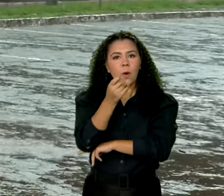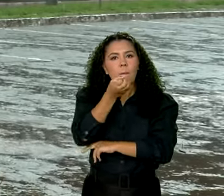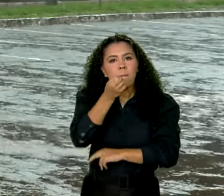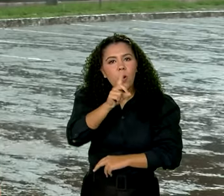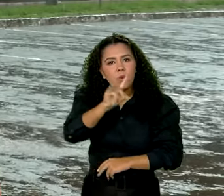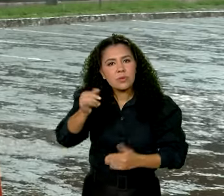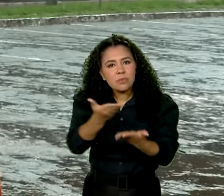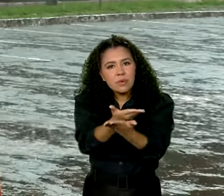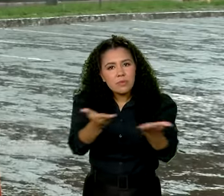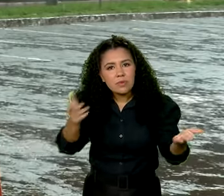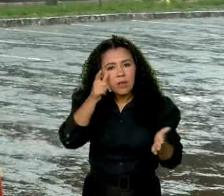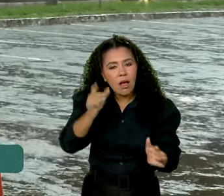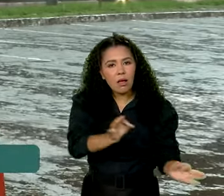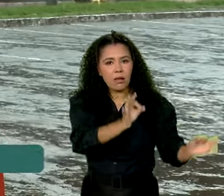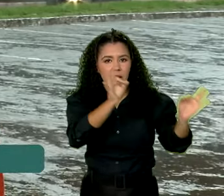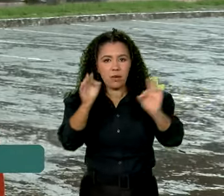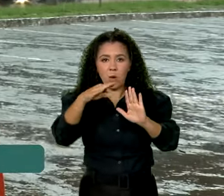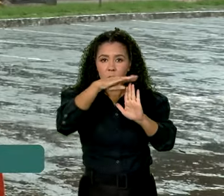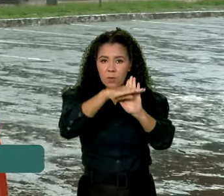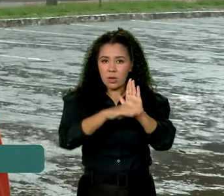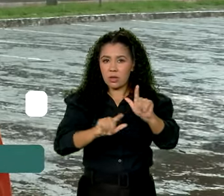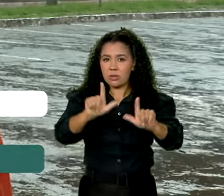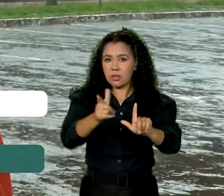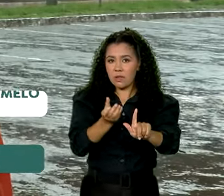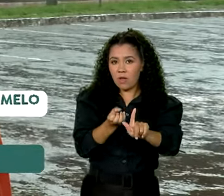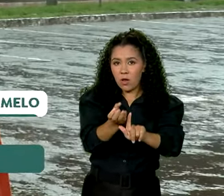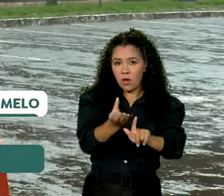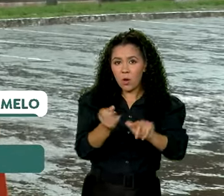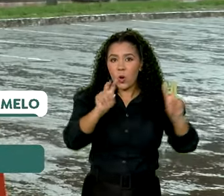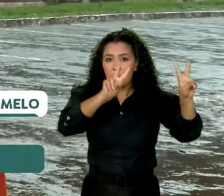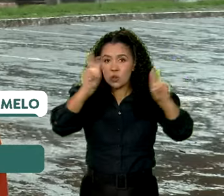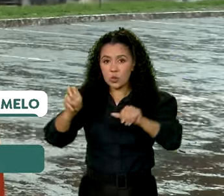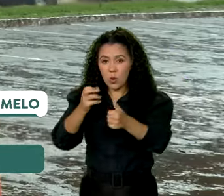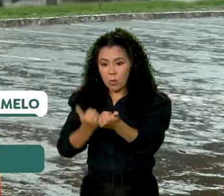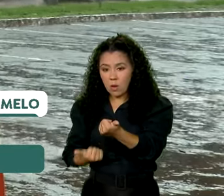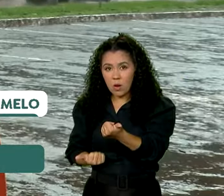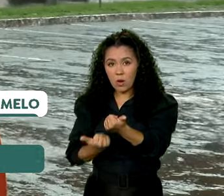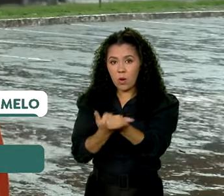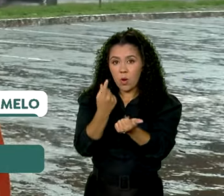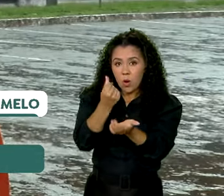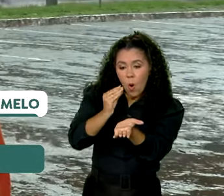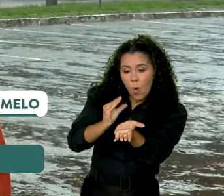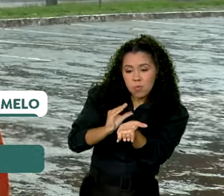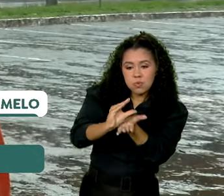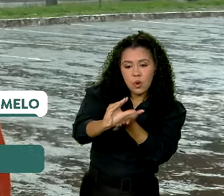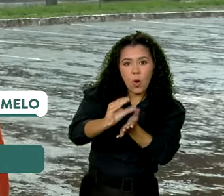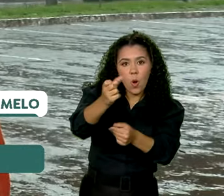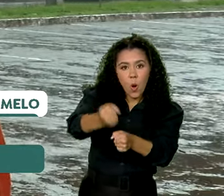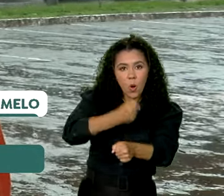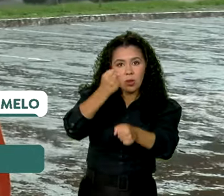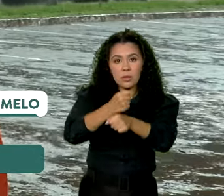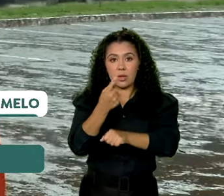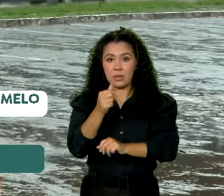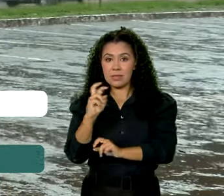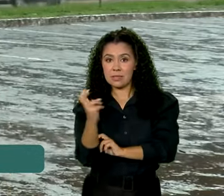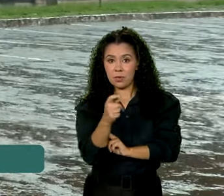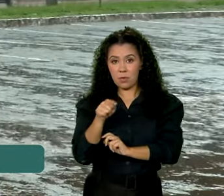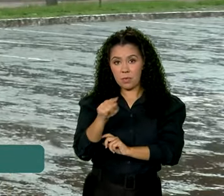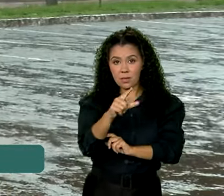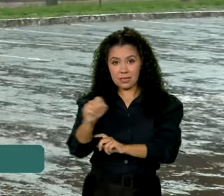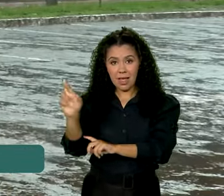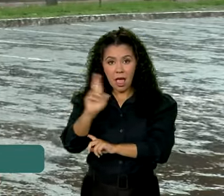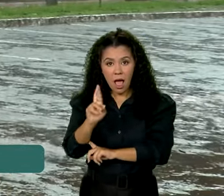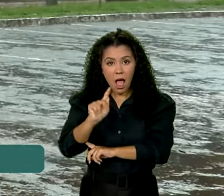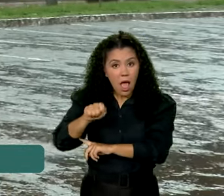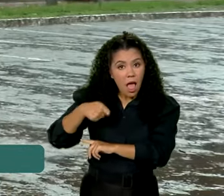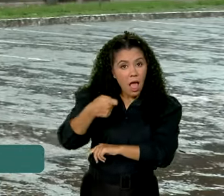que acompanham o canal Gov. O auxílio reconstrução, no valor de R$ 5.100, vai ser o pontapé